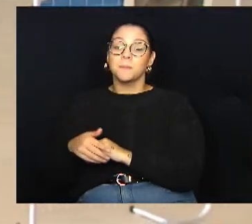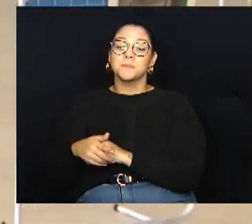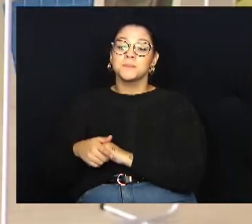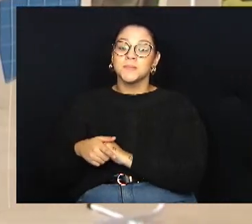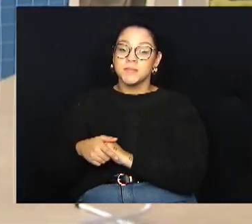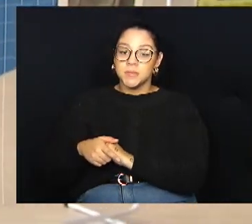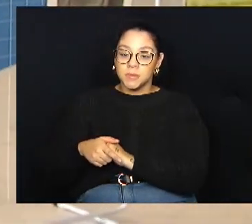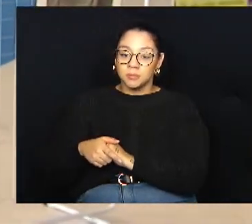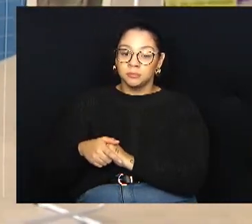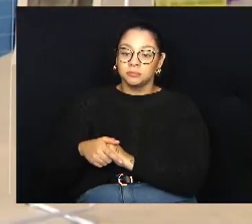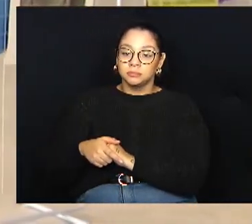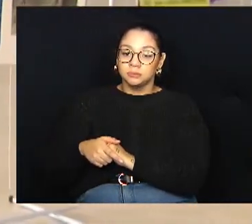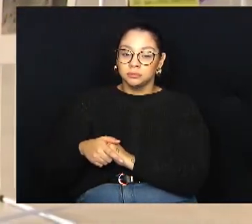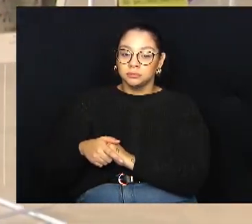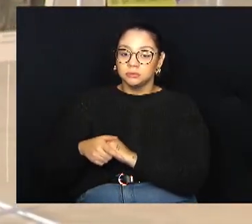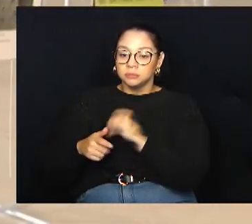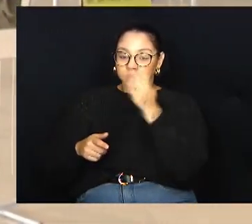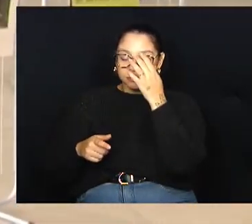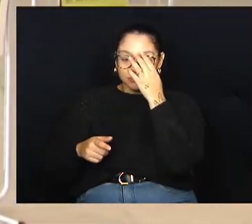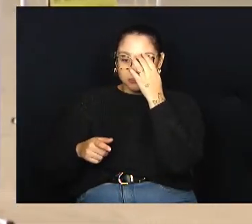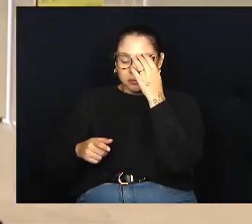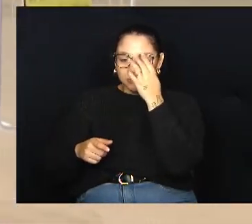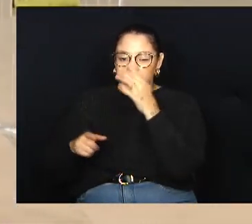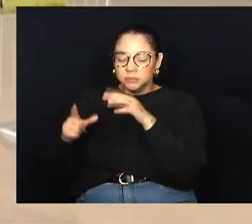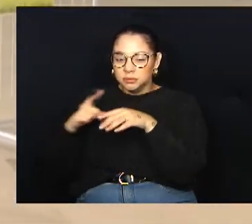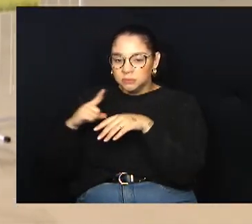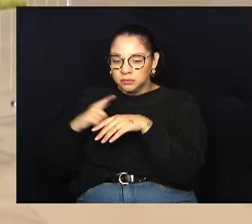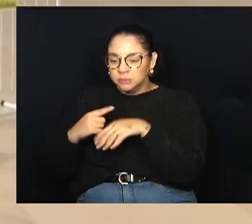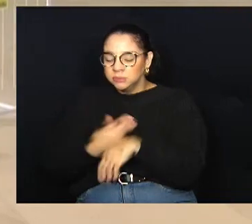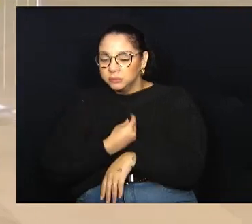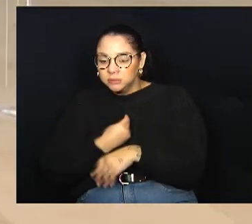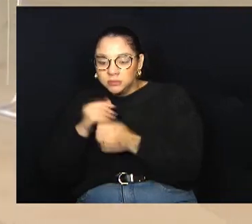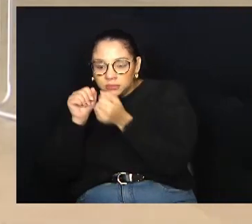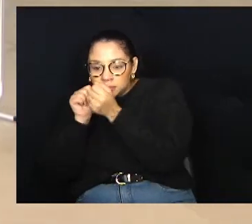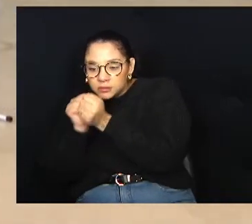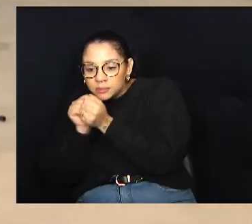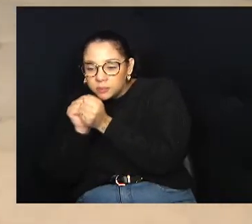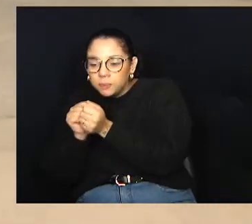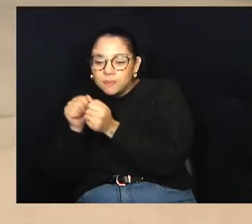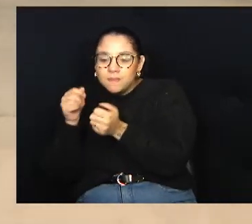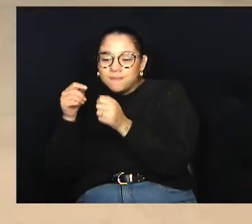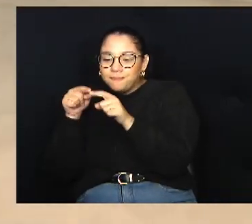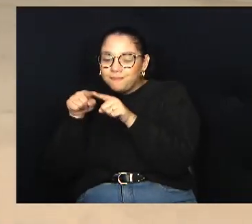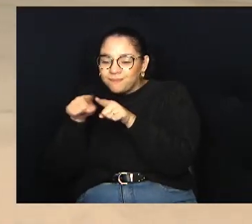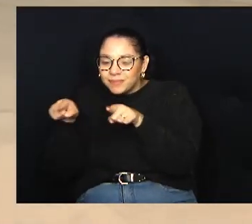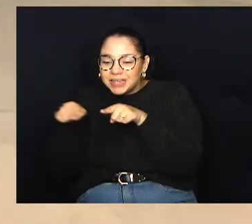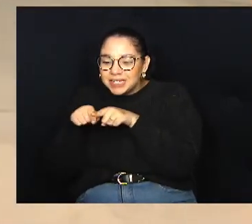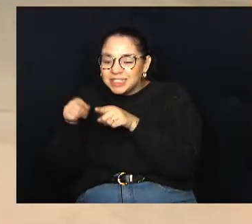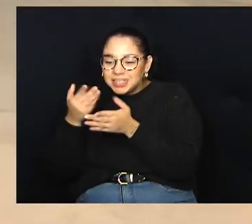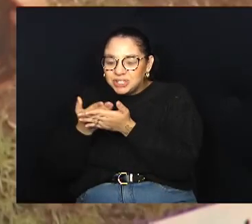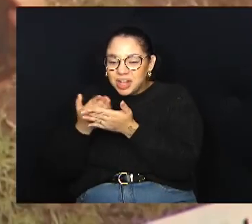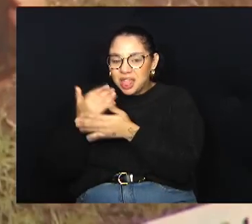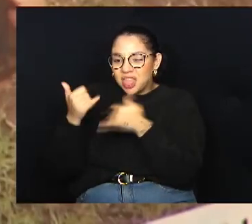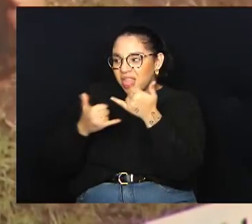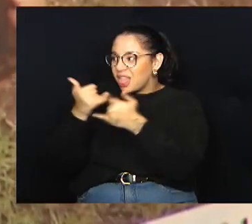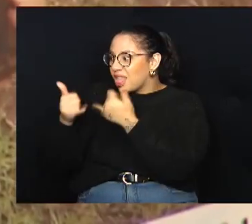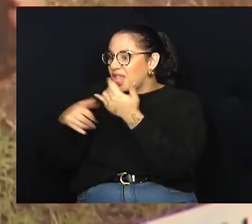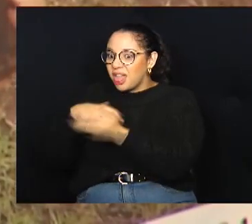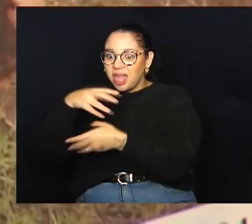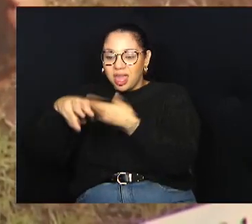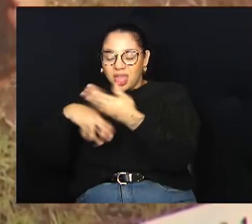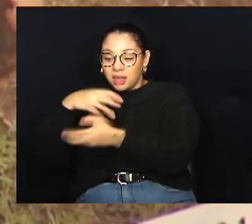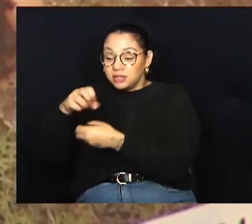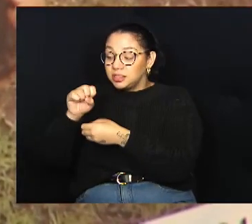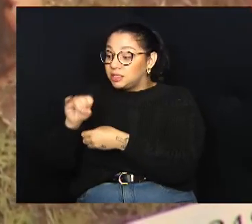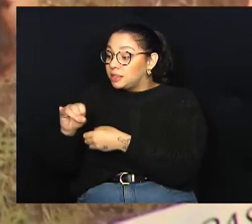que tem uma ação muito ativa dentro da sala de aula, que muitas vezes são consideradas até problemas, quando solta elas